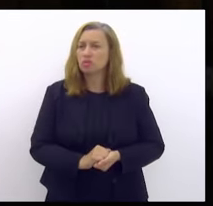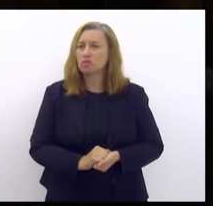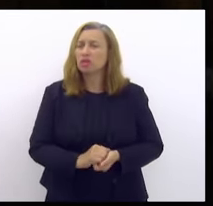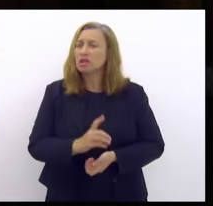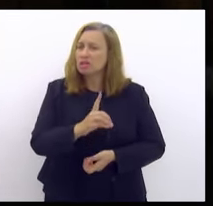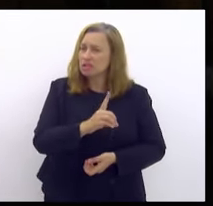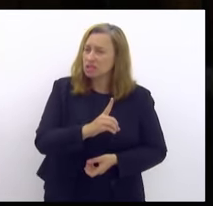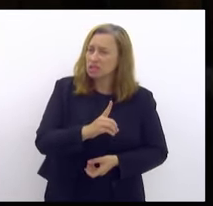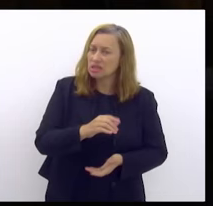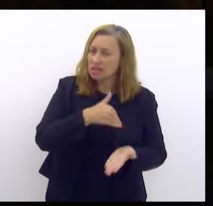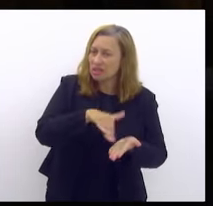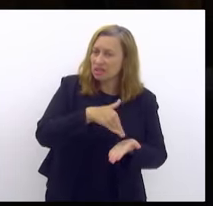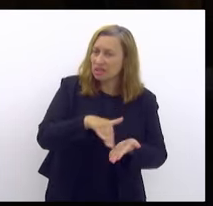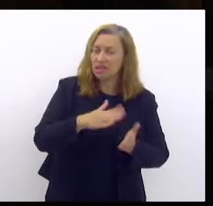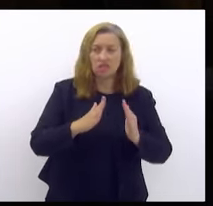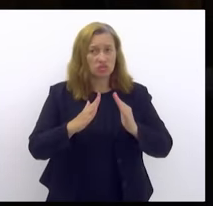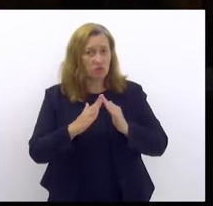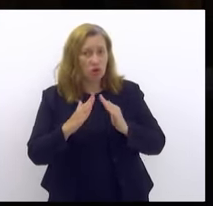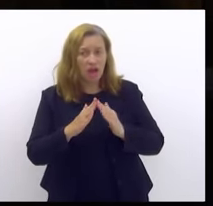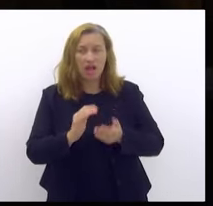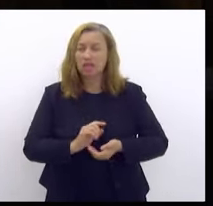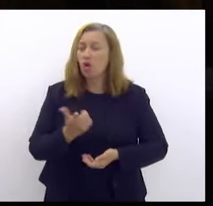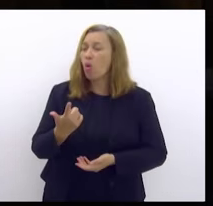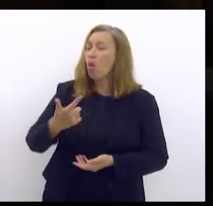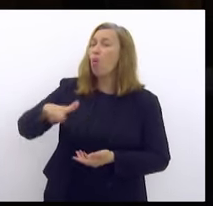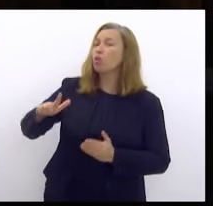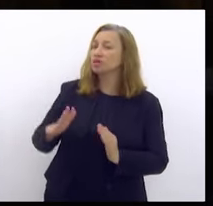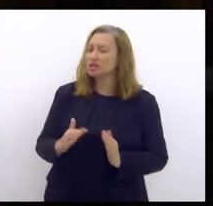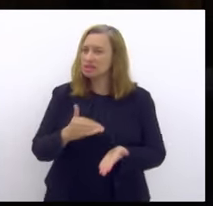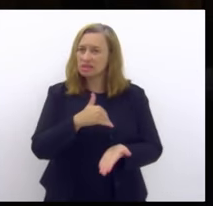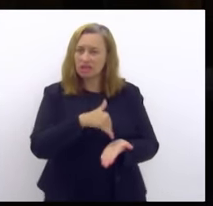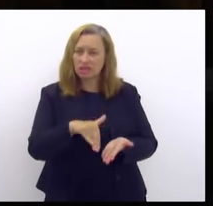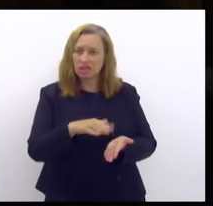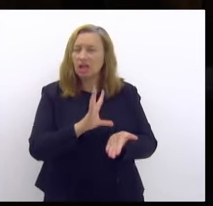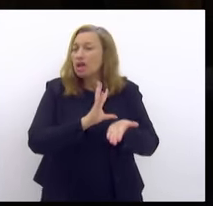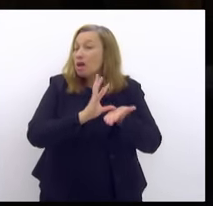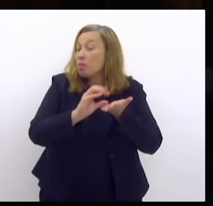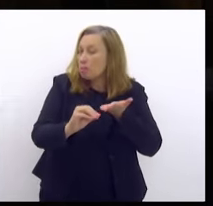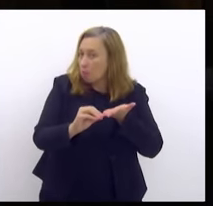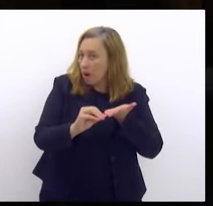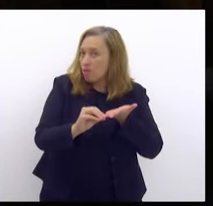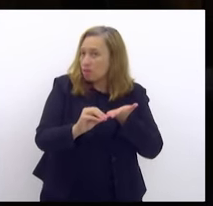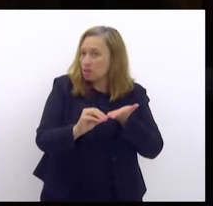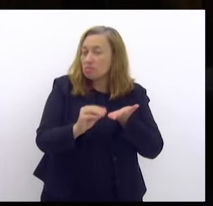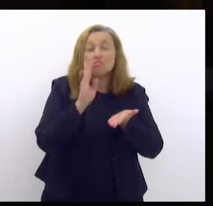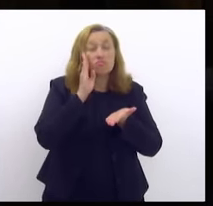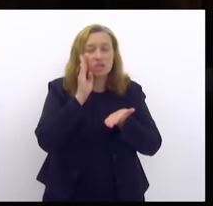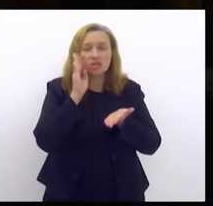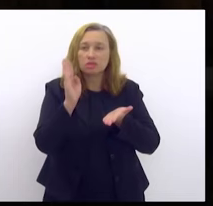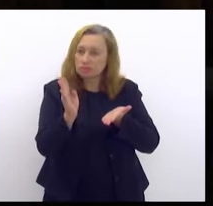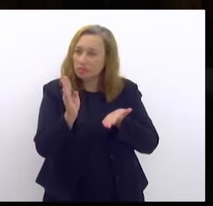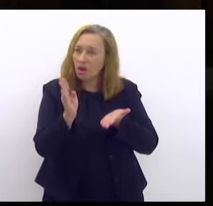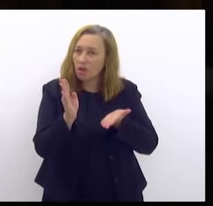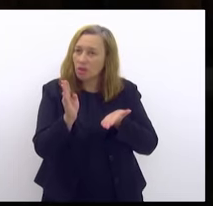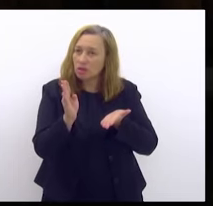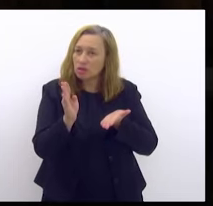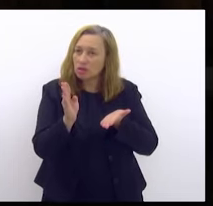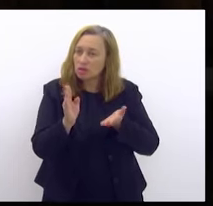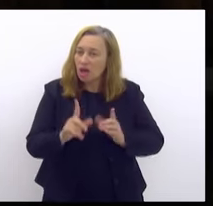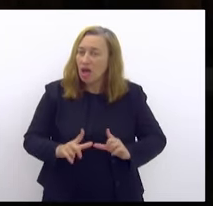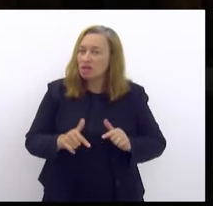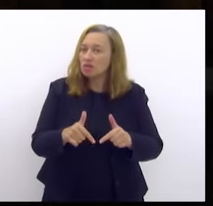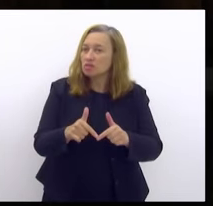de Habitação, outras secretarias que têm como pauta, como missão precípua, ações